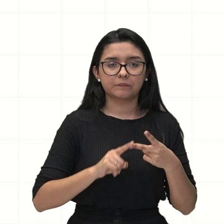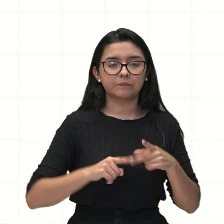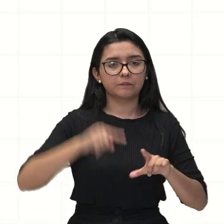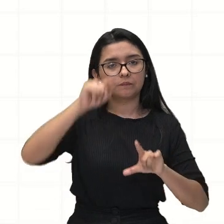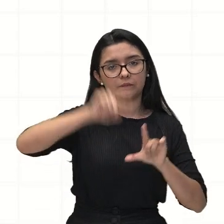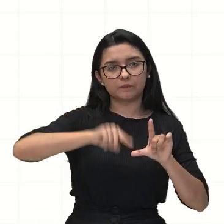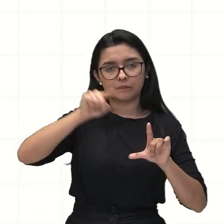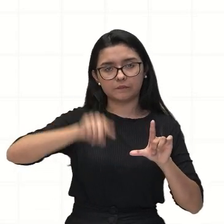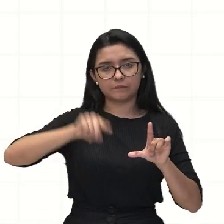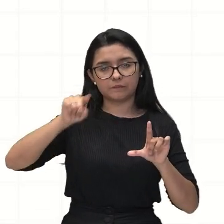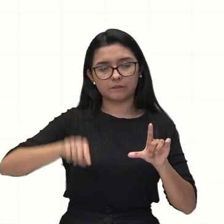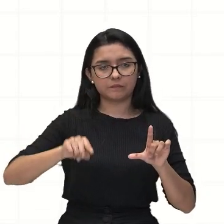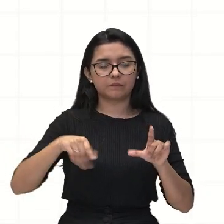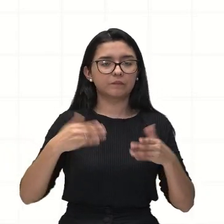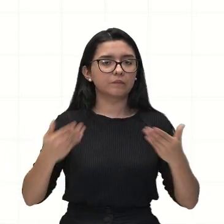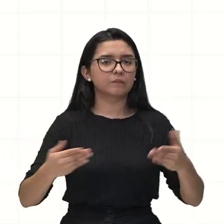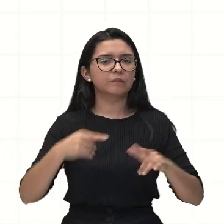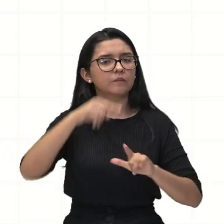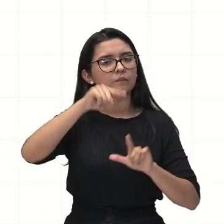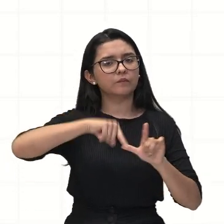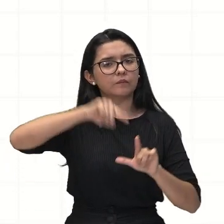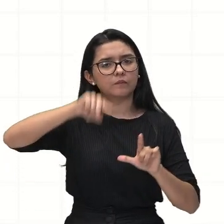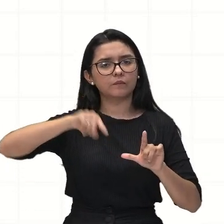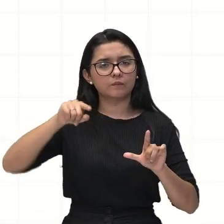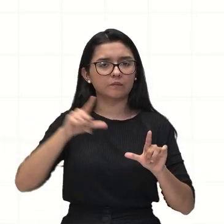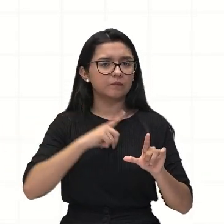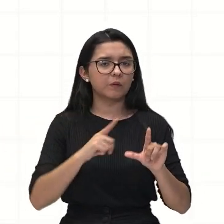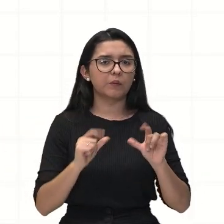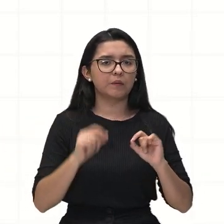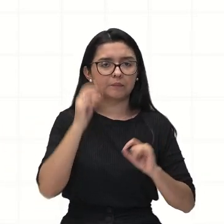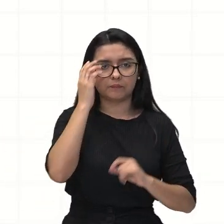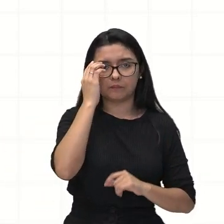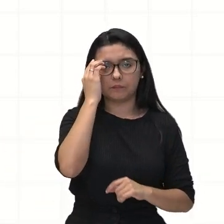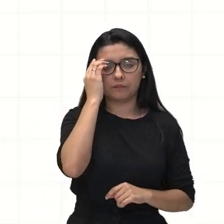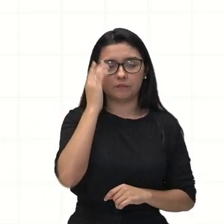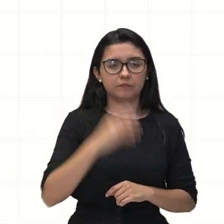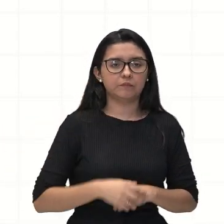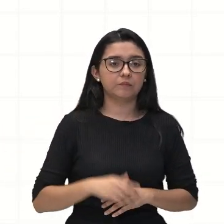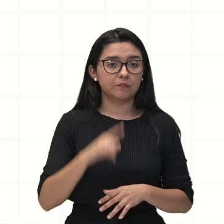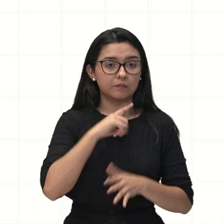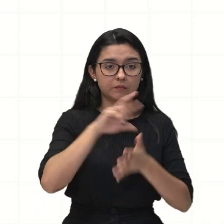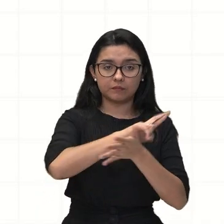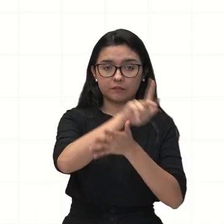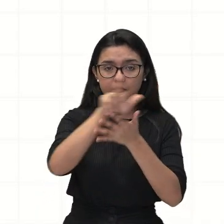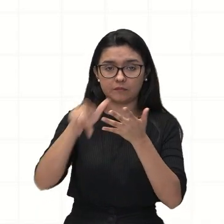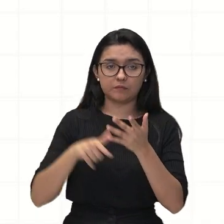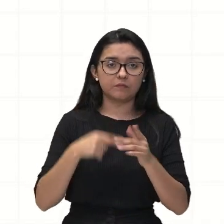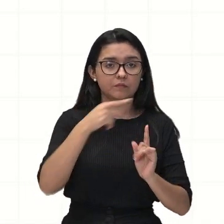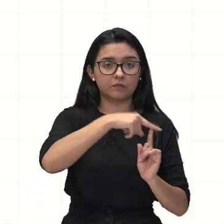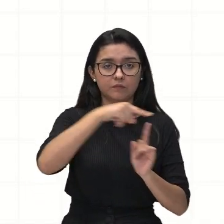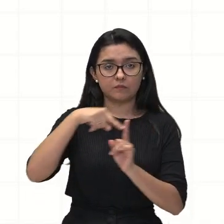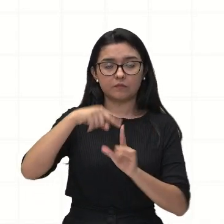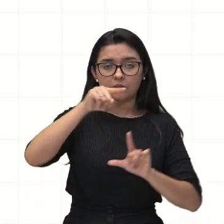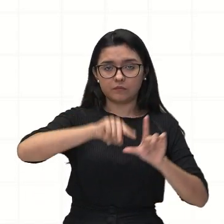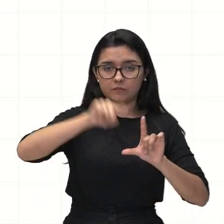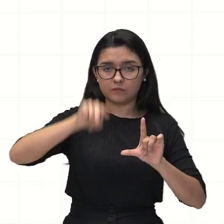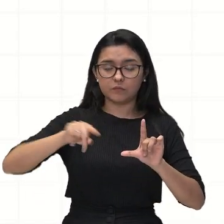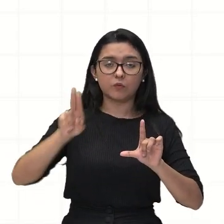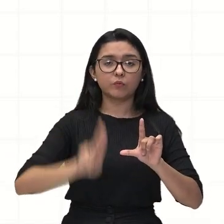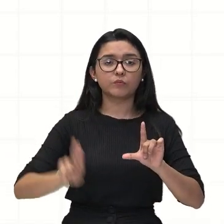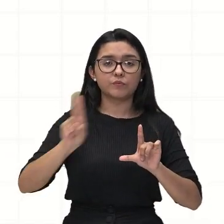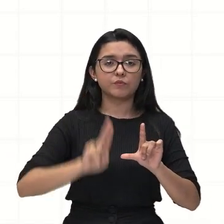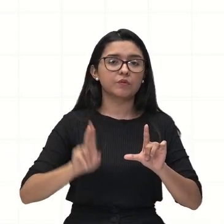Bem, aí nos nossos gráficos, pessoal, nós temos aí uma série de gráficos que são